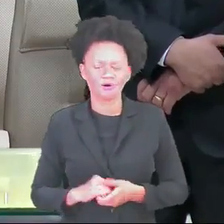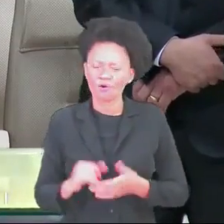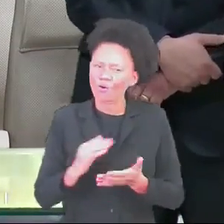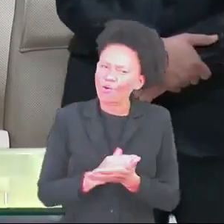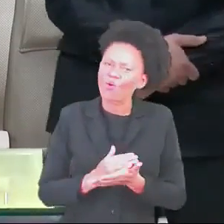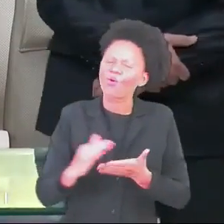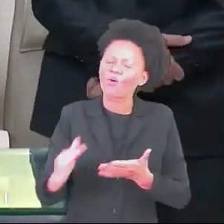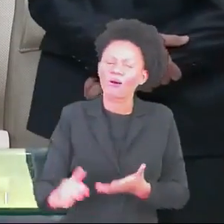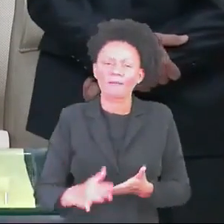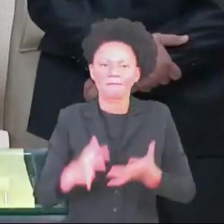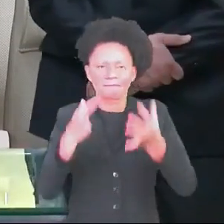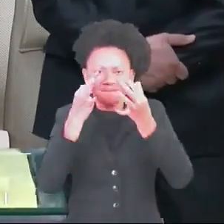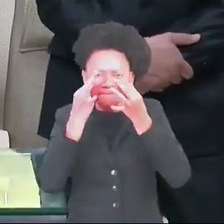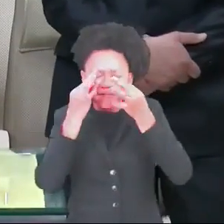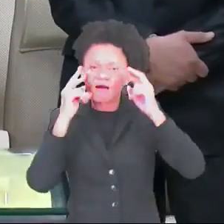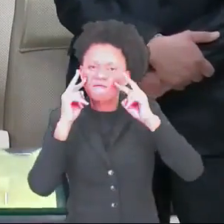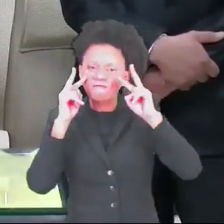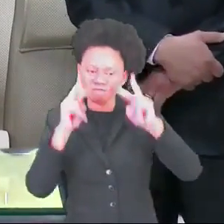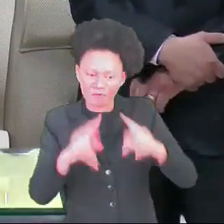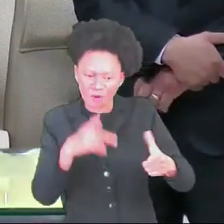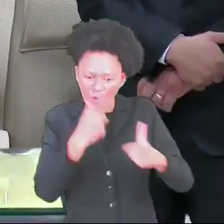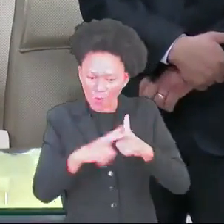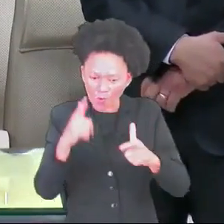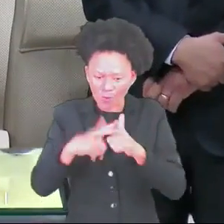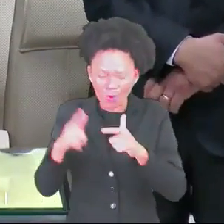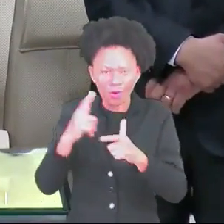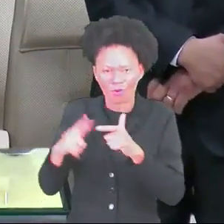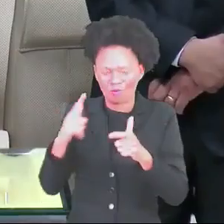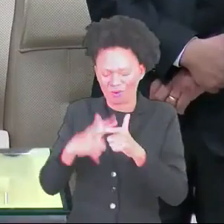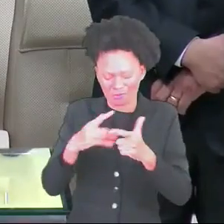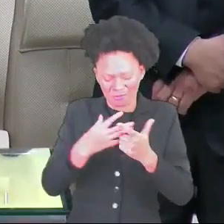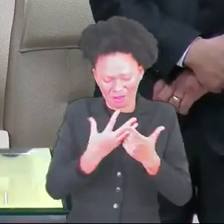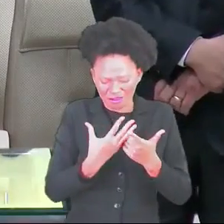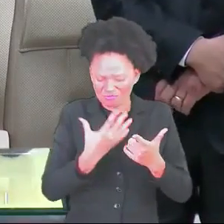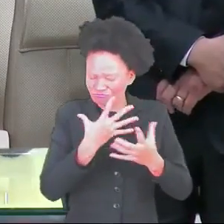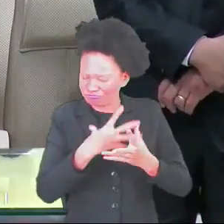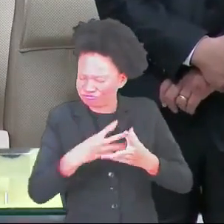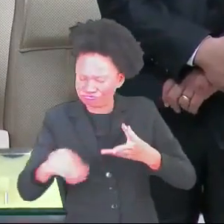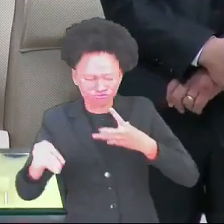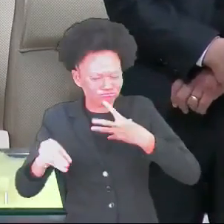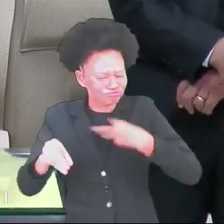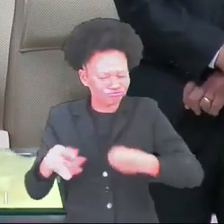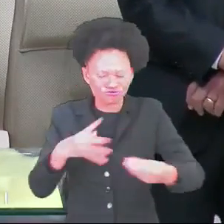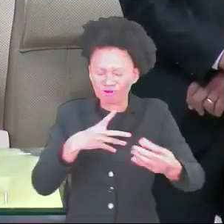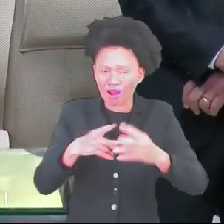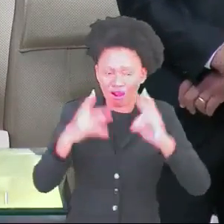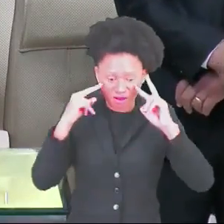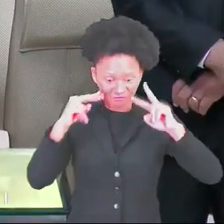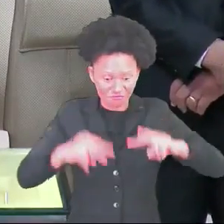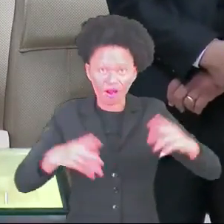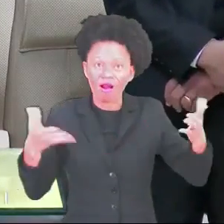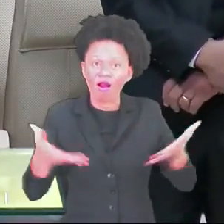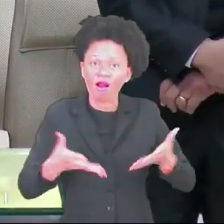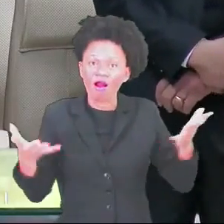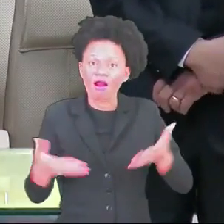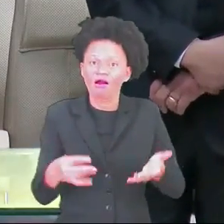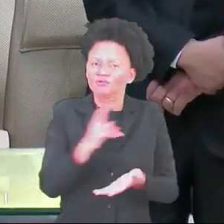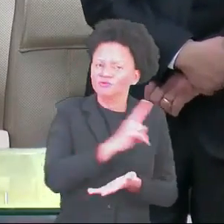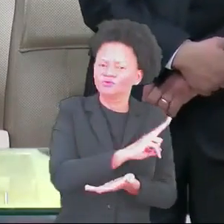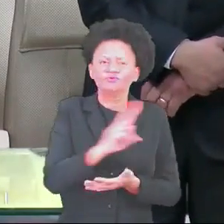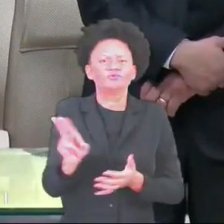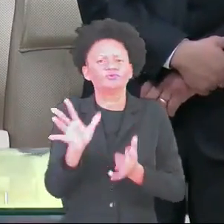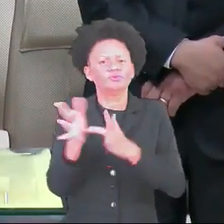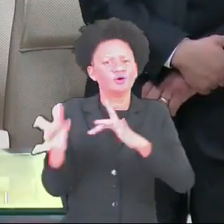Comece a enxergar agora então os problemas caindo e saindo. Comece a enxergar agora, no nome